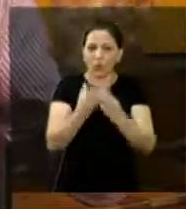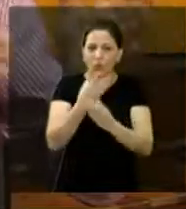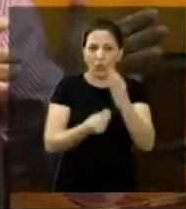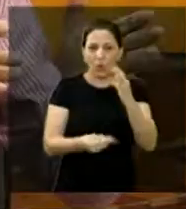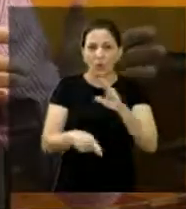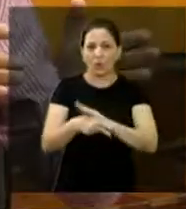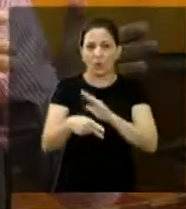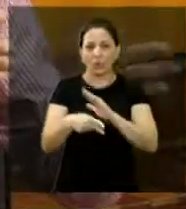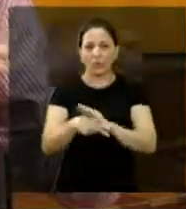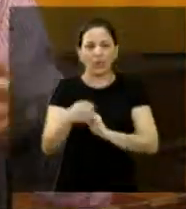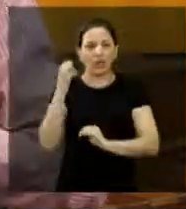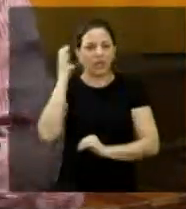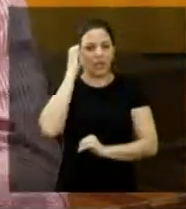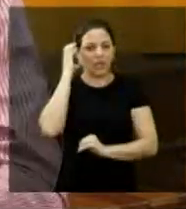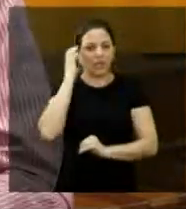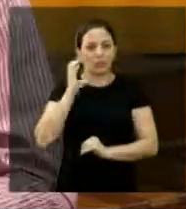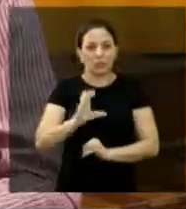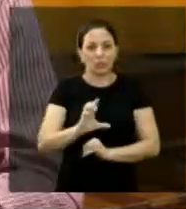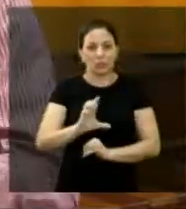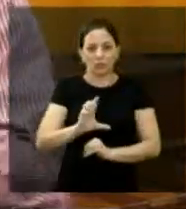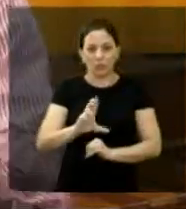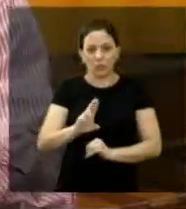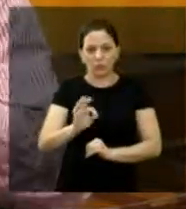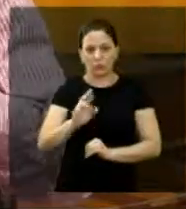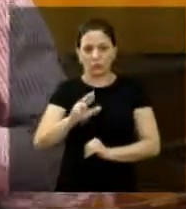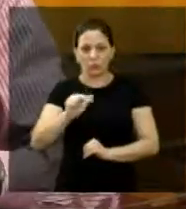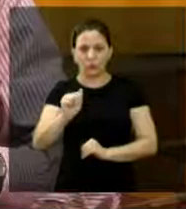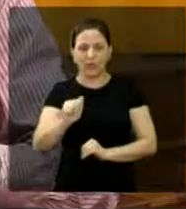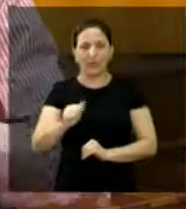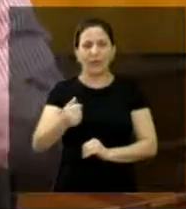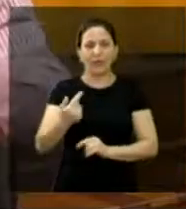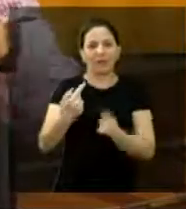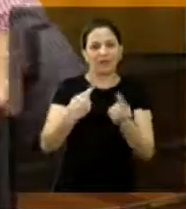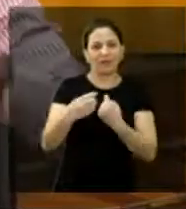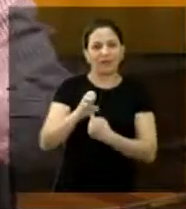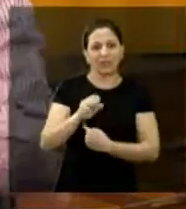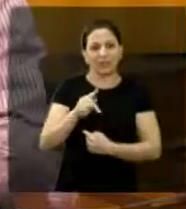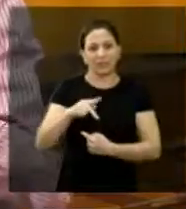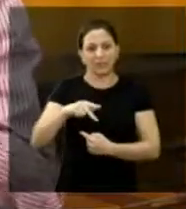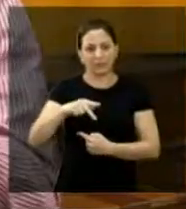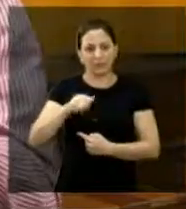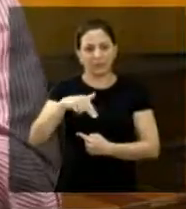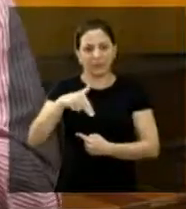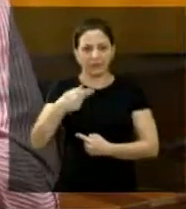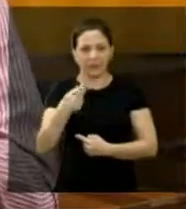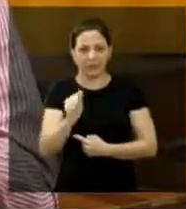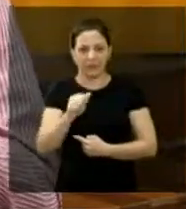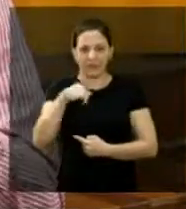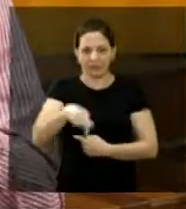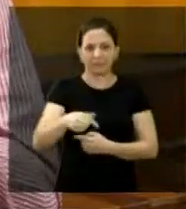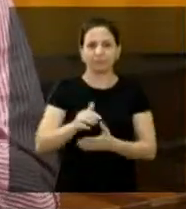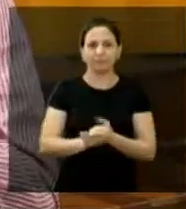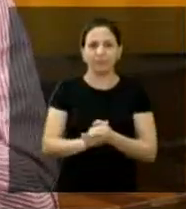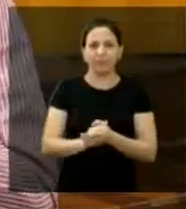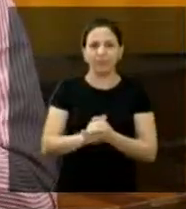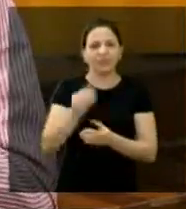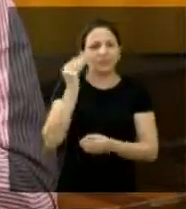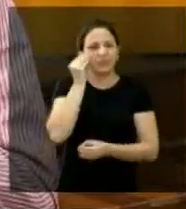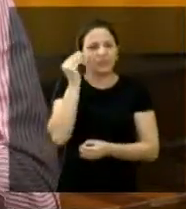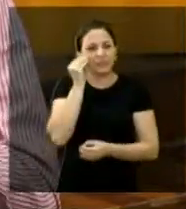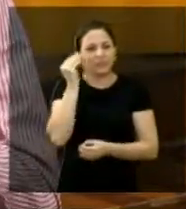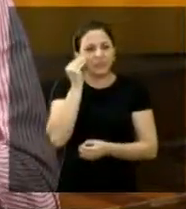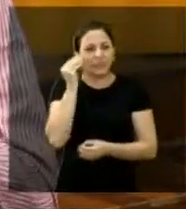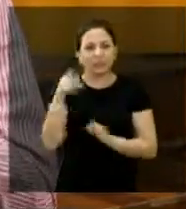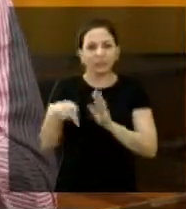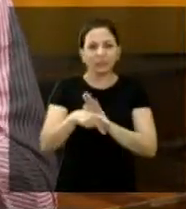auditório da Rádio Cultura aqui na Avenida Espanha. Exatamente, com cadeiras de madeira, aquele palco, a mesma coisa. E lá a gente fez o teste, fizemos o